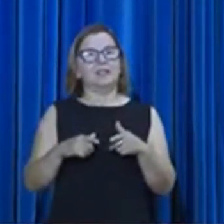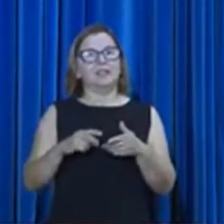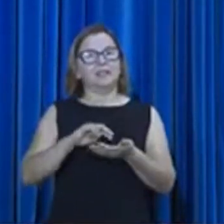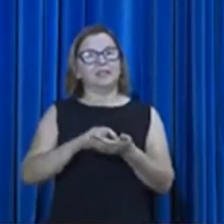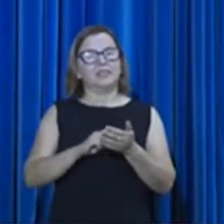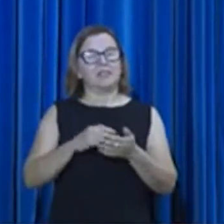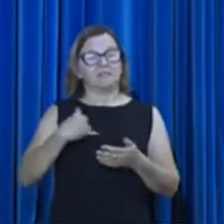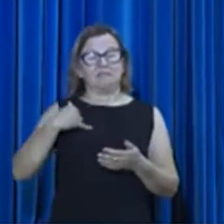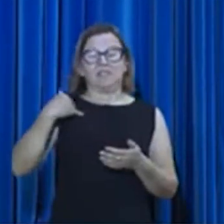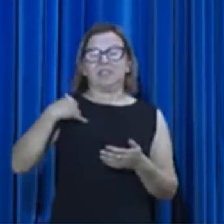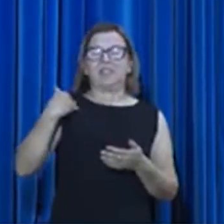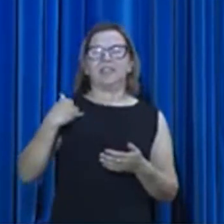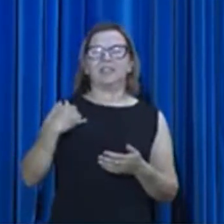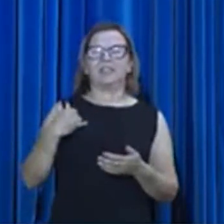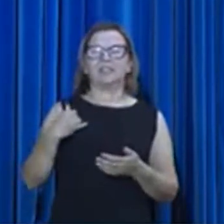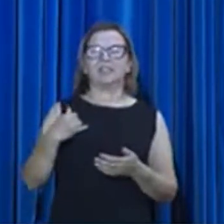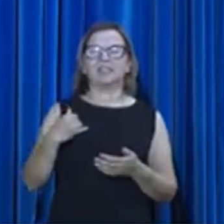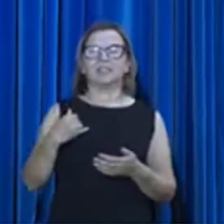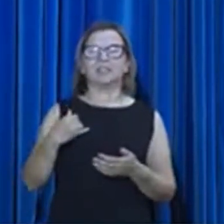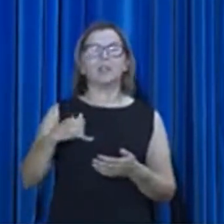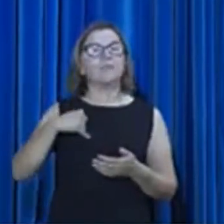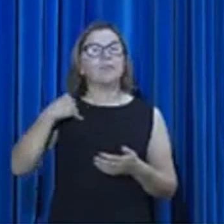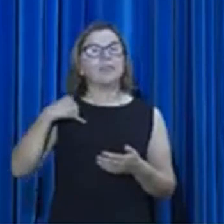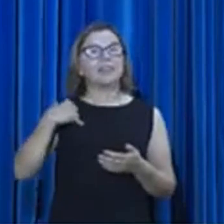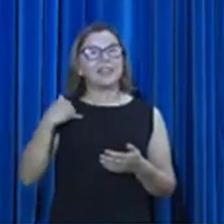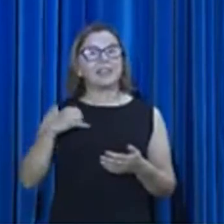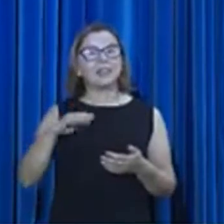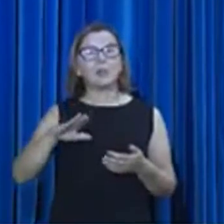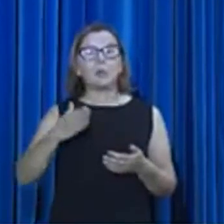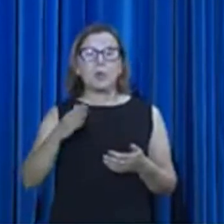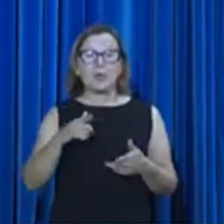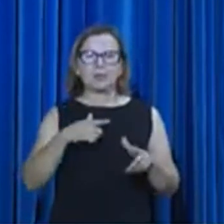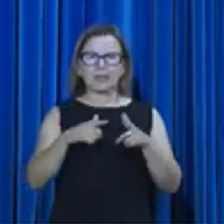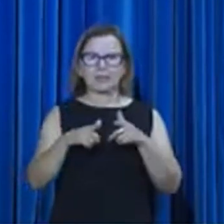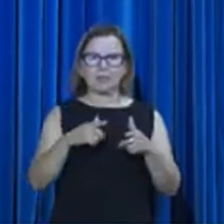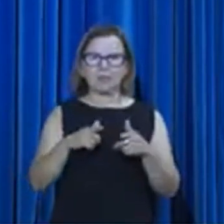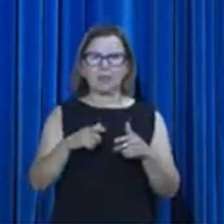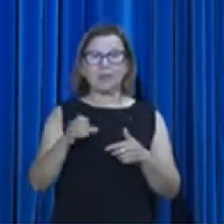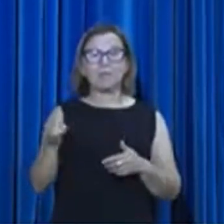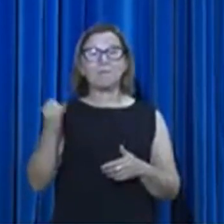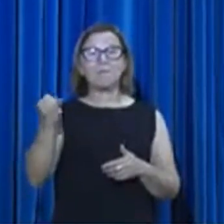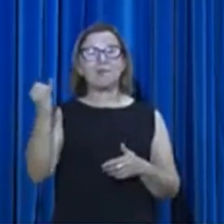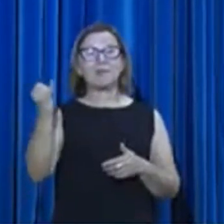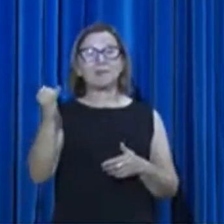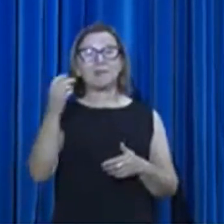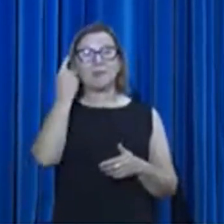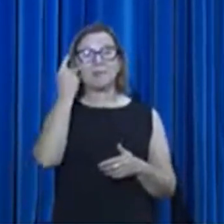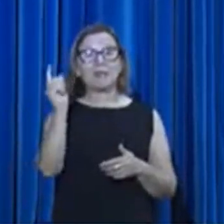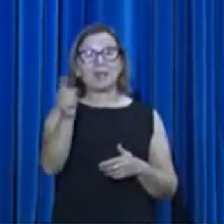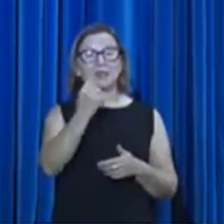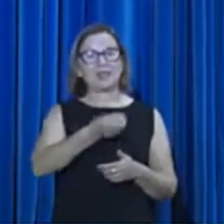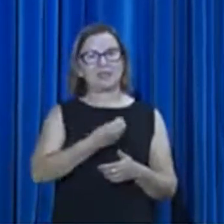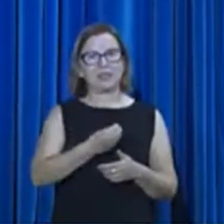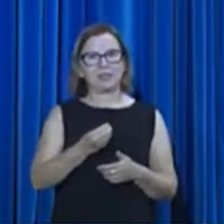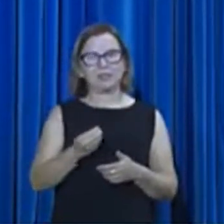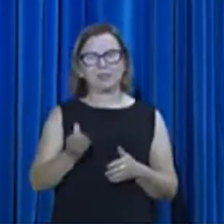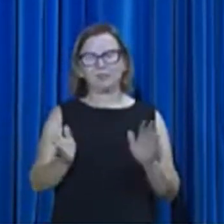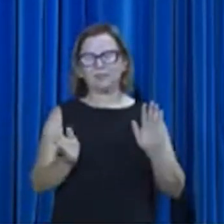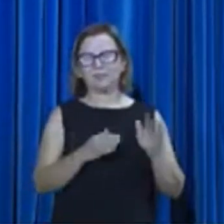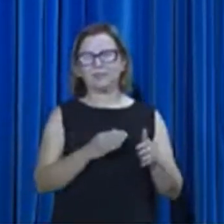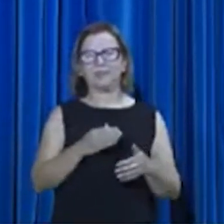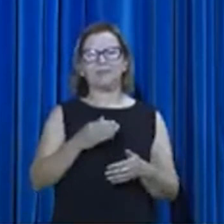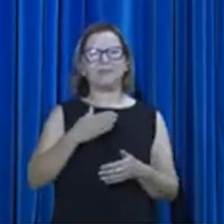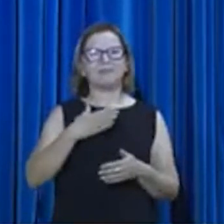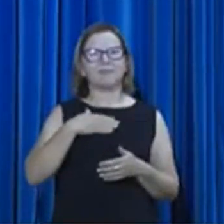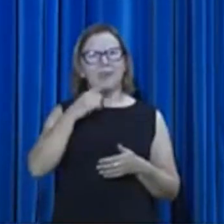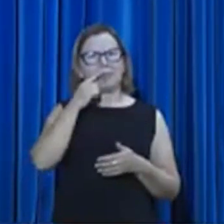quando o trabalho ele se torna a questão principal das nossas vidas. Meu pai dizia e diz assim: